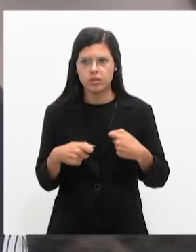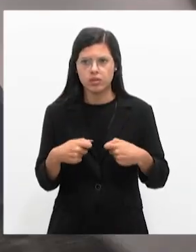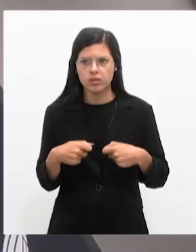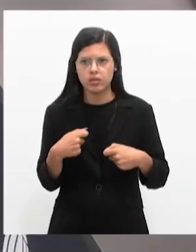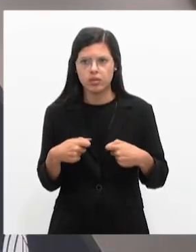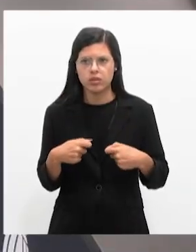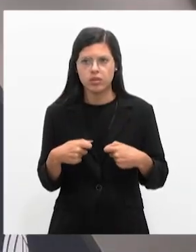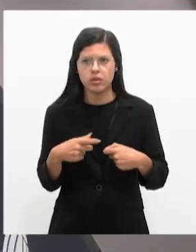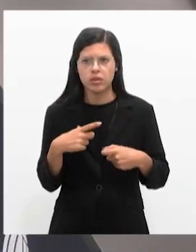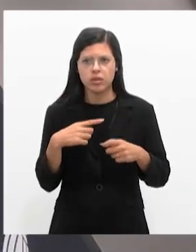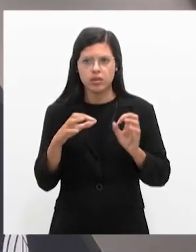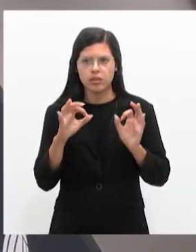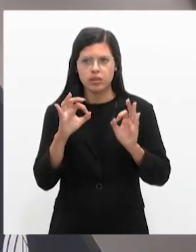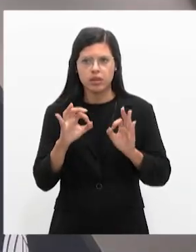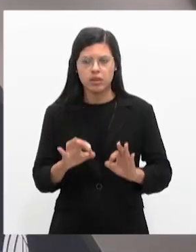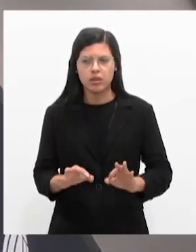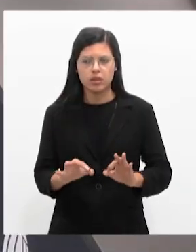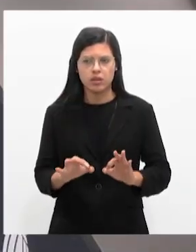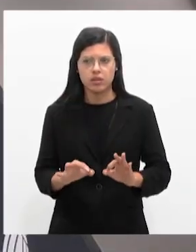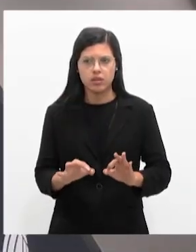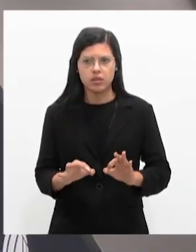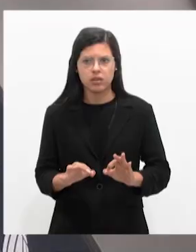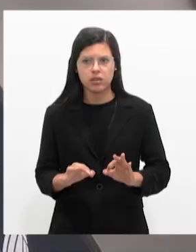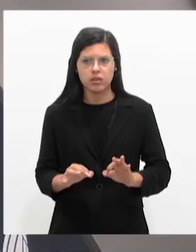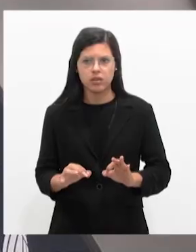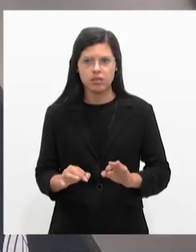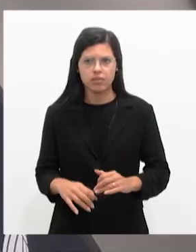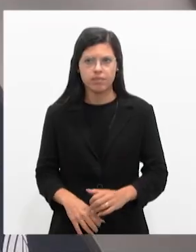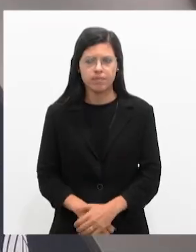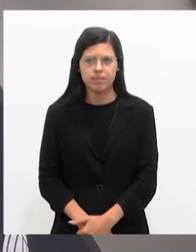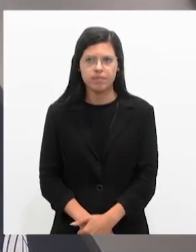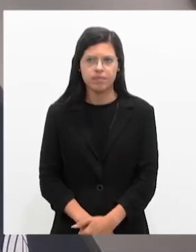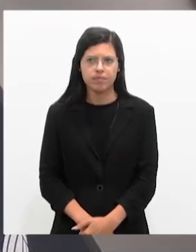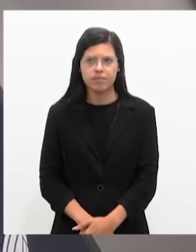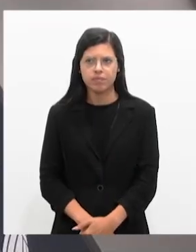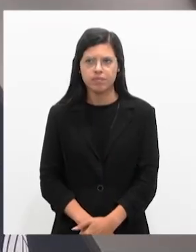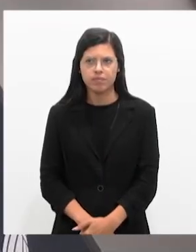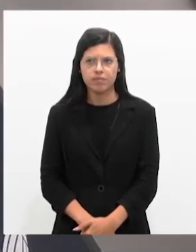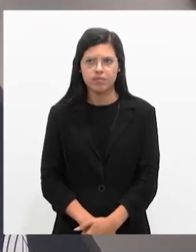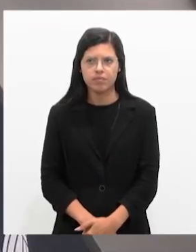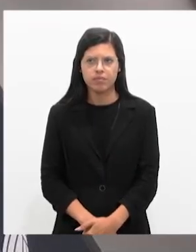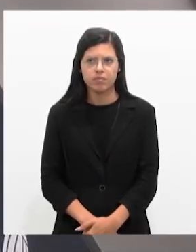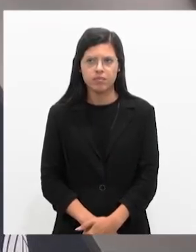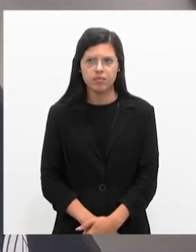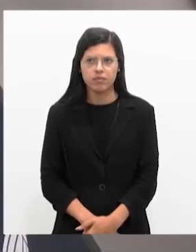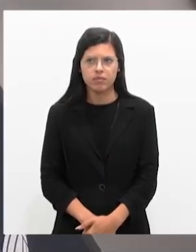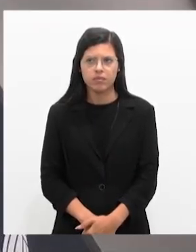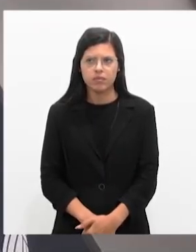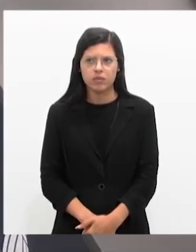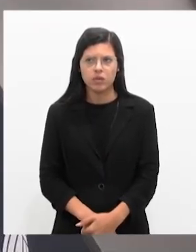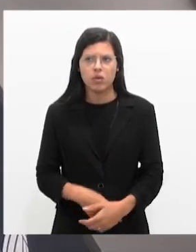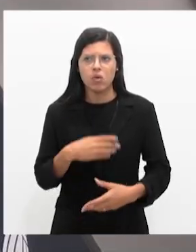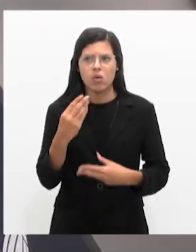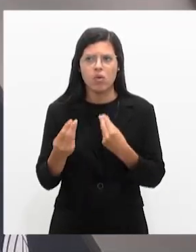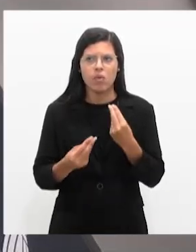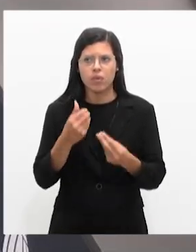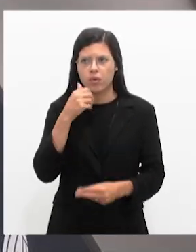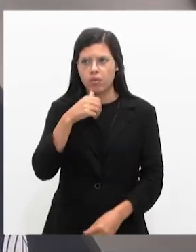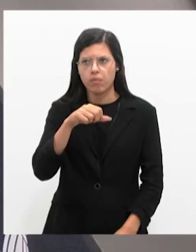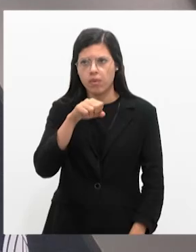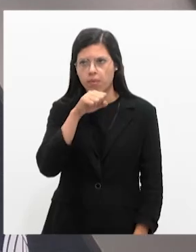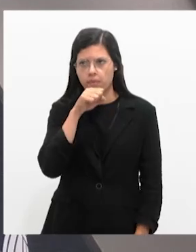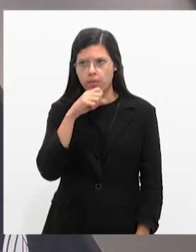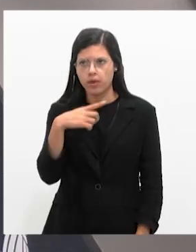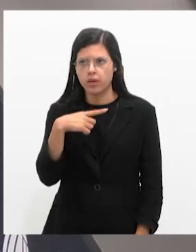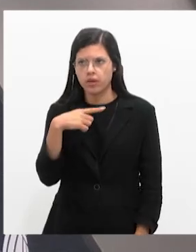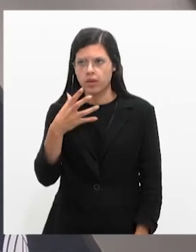a certeza em relação a essa questão, no quesito. Como que uma mãe que tem uma criança